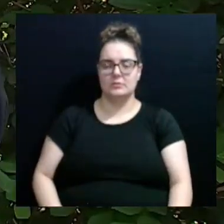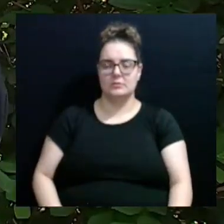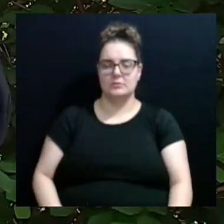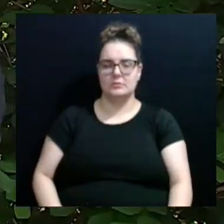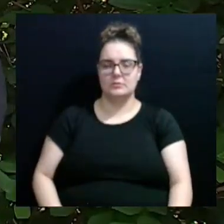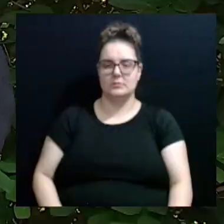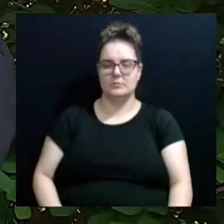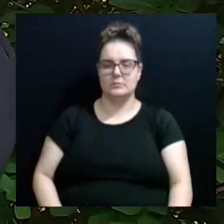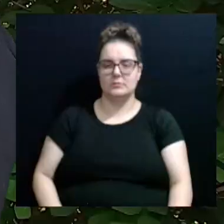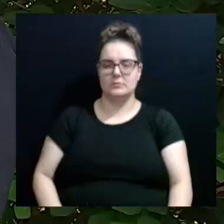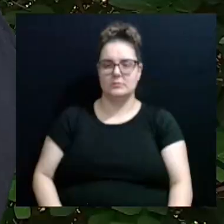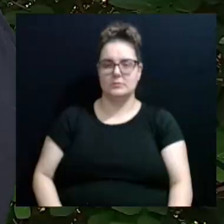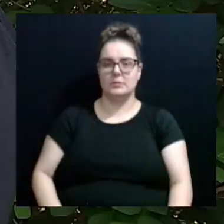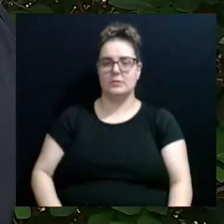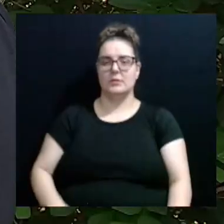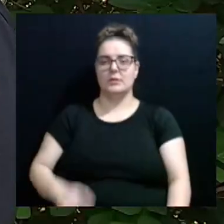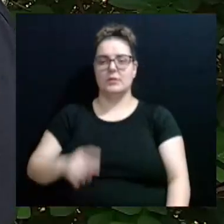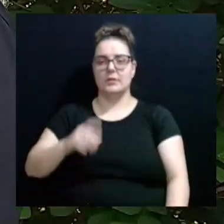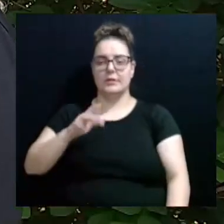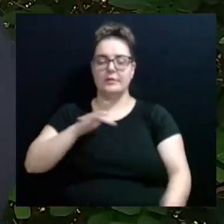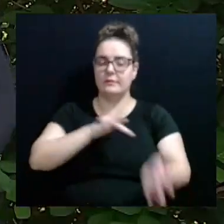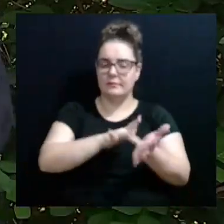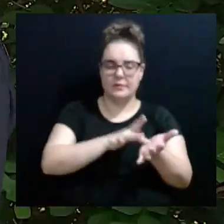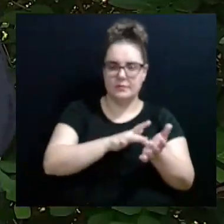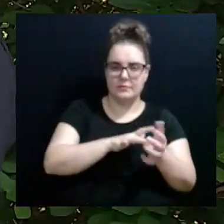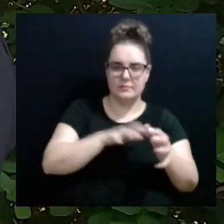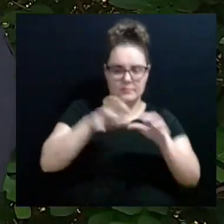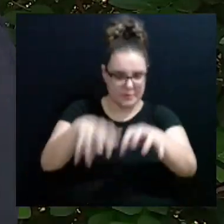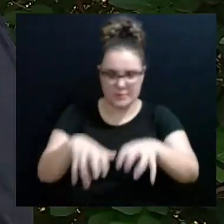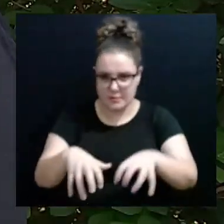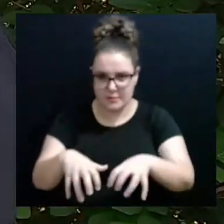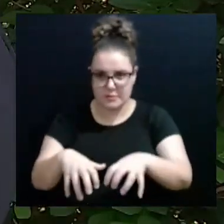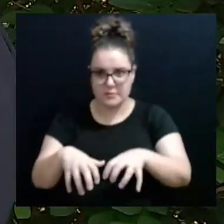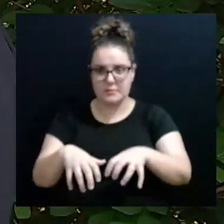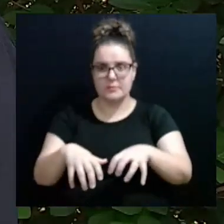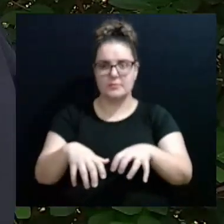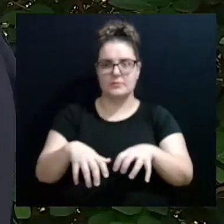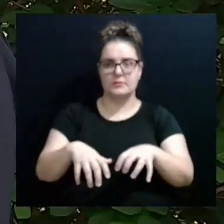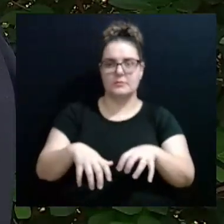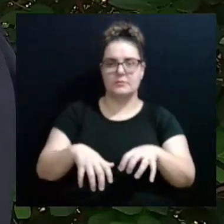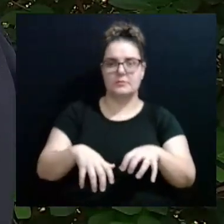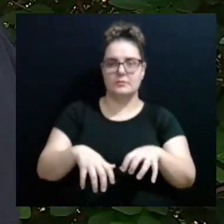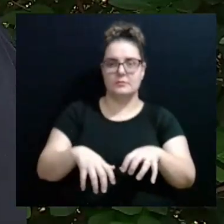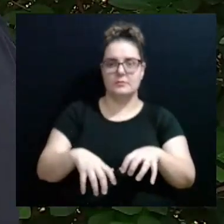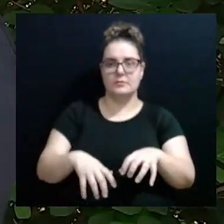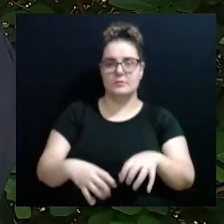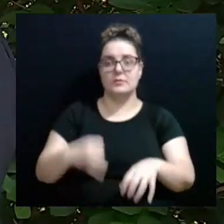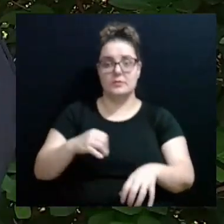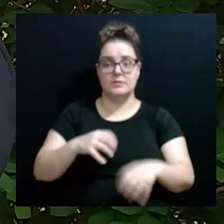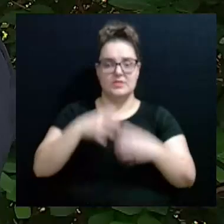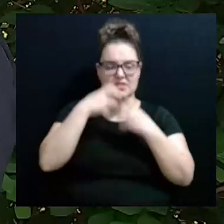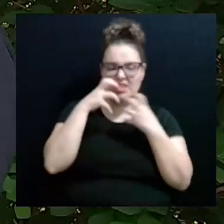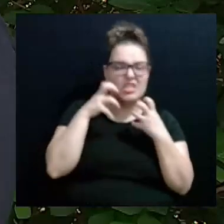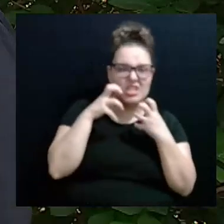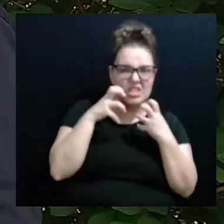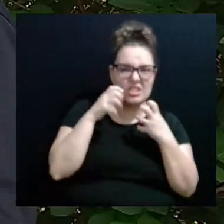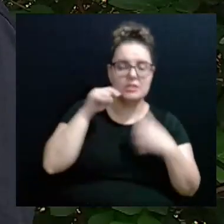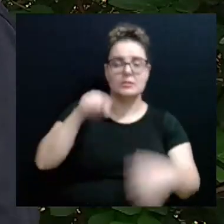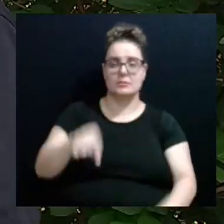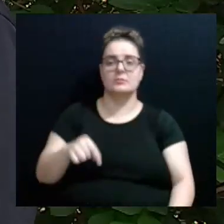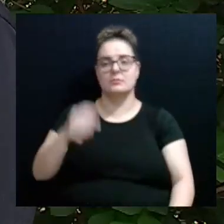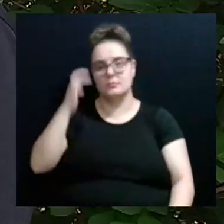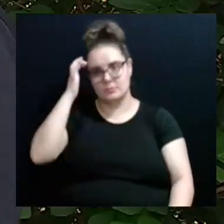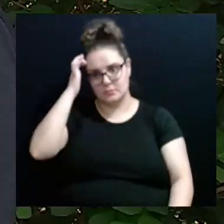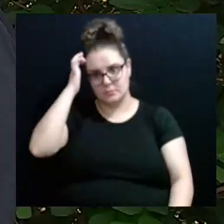fingir que vai atacar. Então ele vai querer te afugentar. Se ele está mostrando os dentes para você, vocalizando, né?